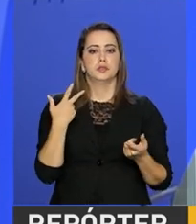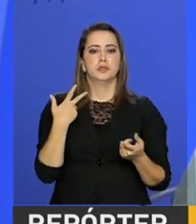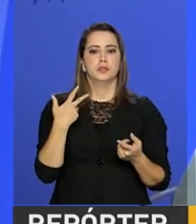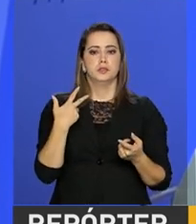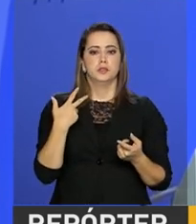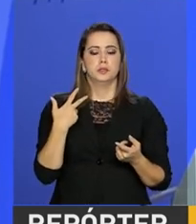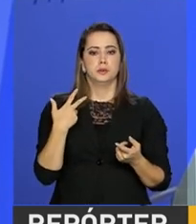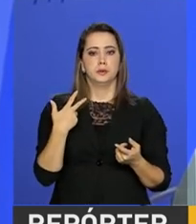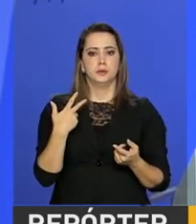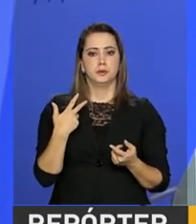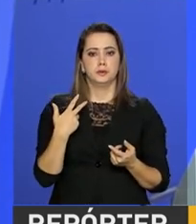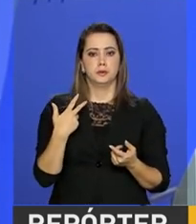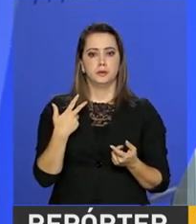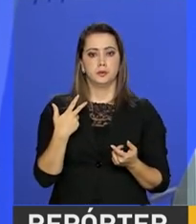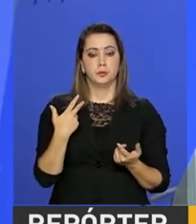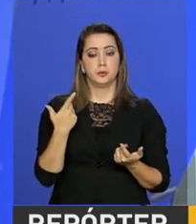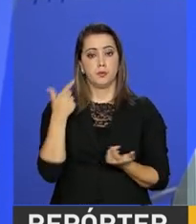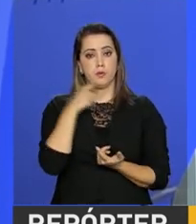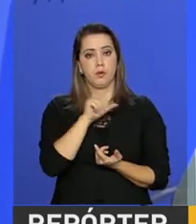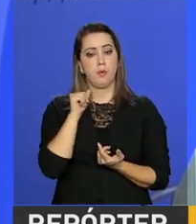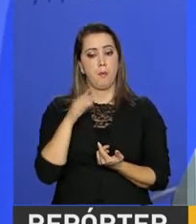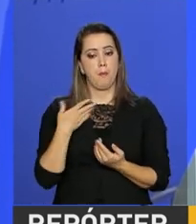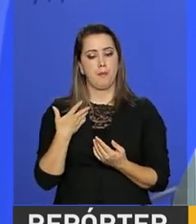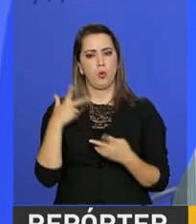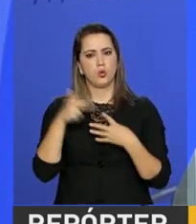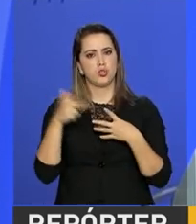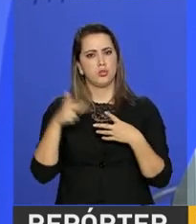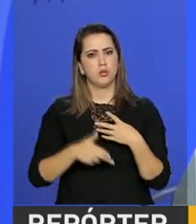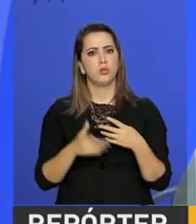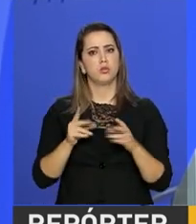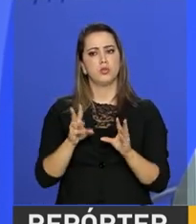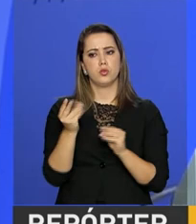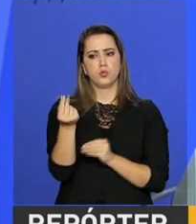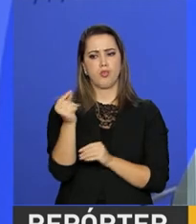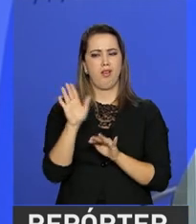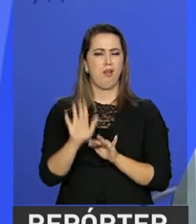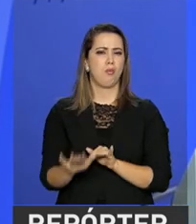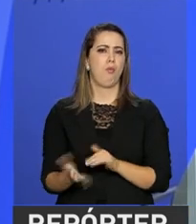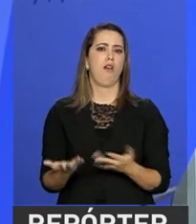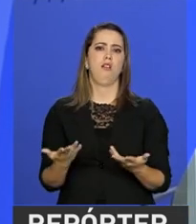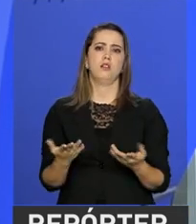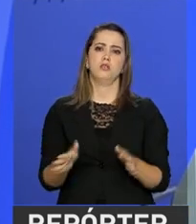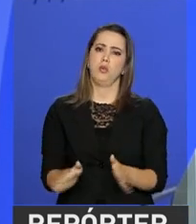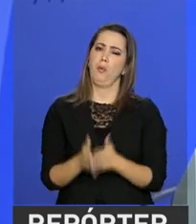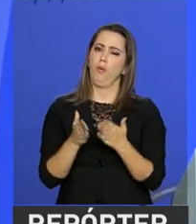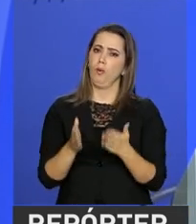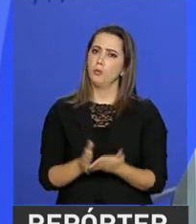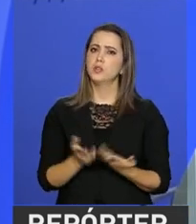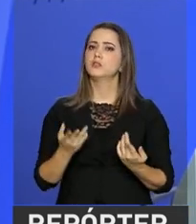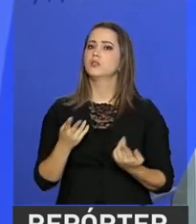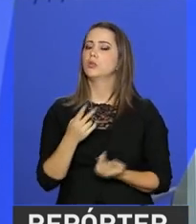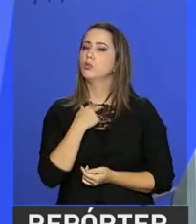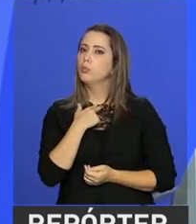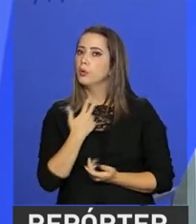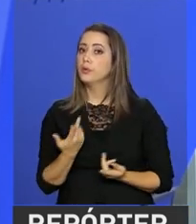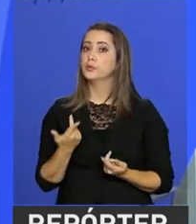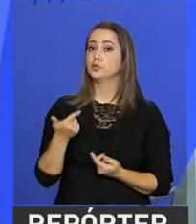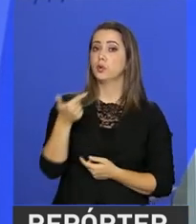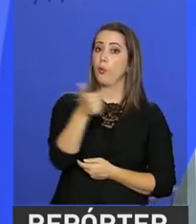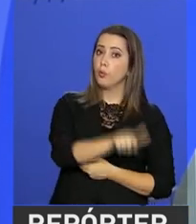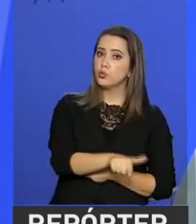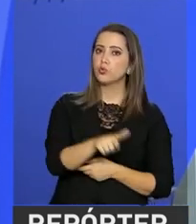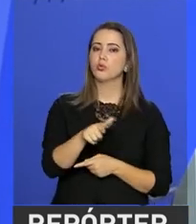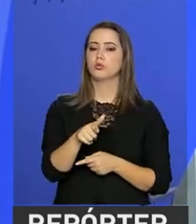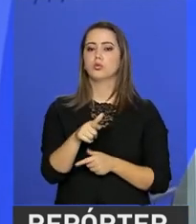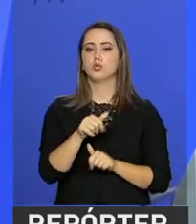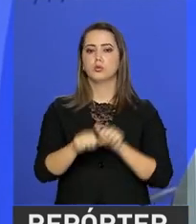a aal cansando aqueles que ganham os menores benefícios às pessoas menos privilegiadas então de novo é